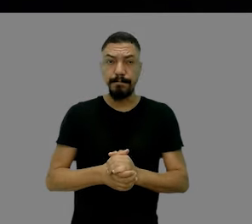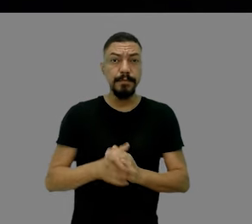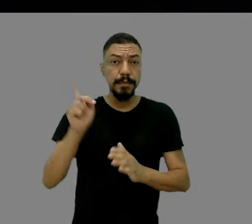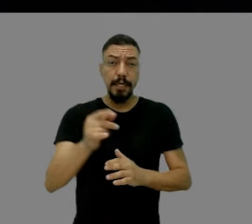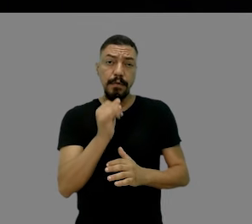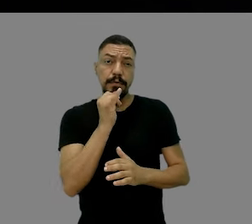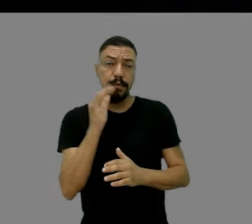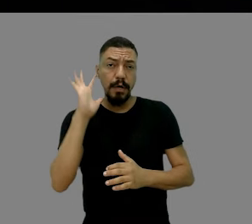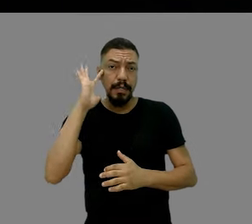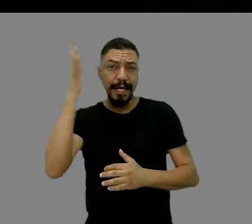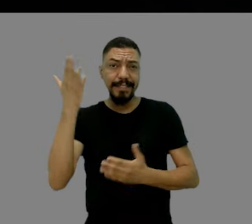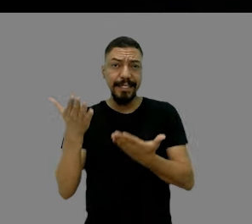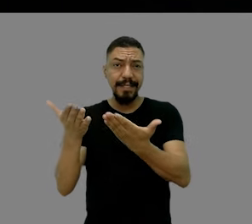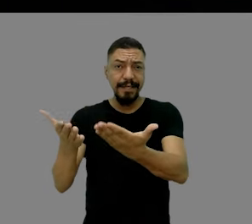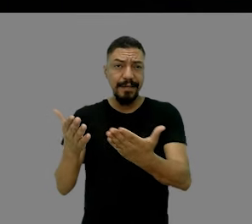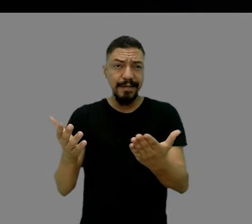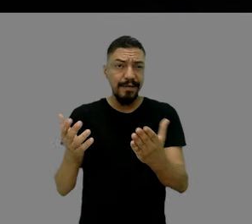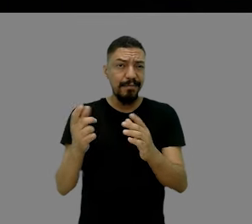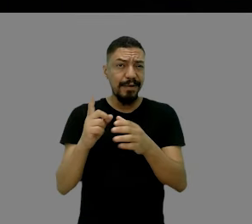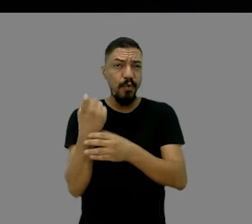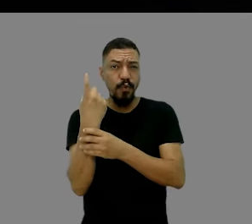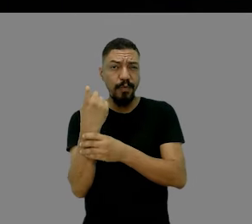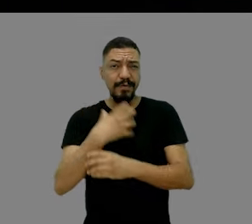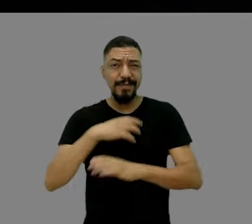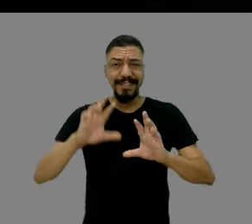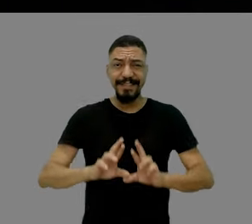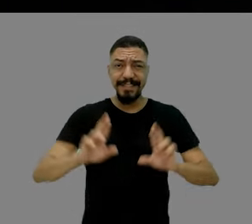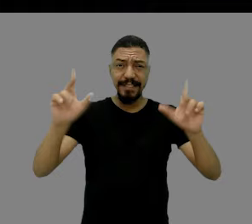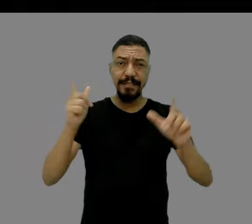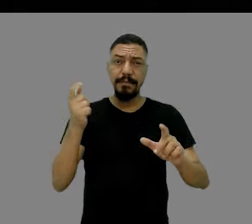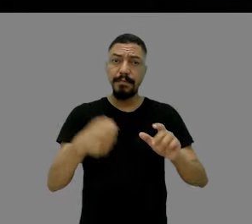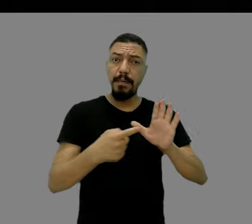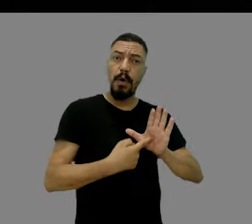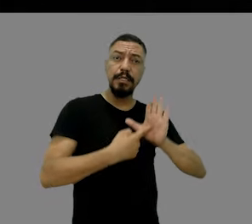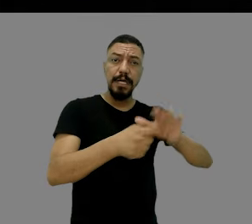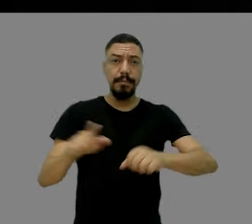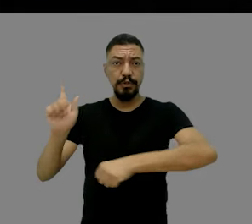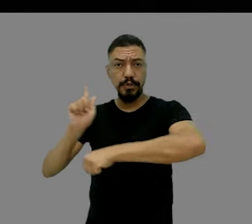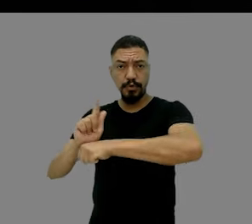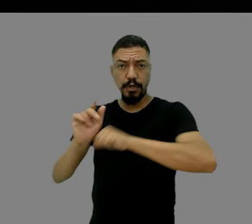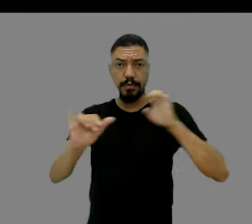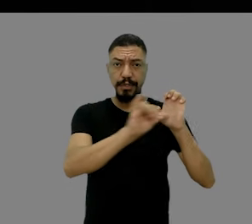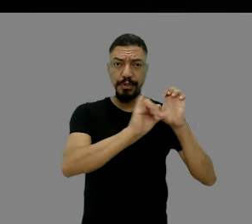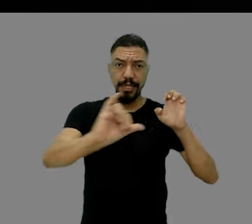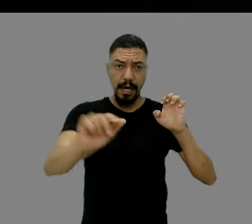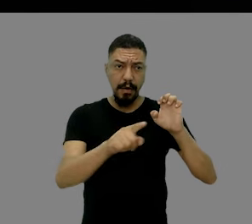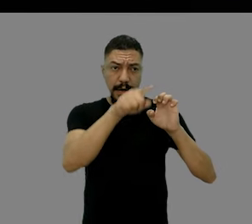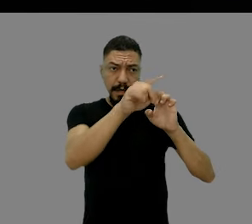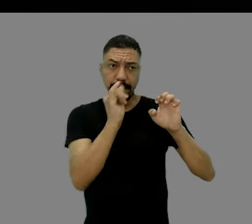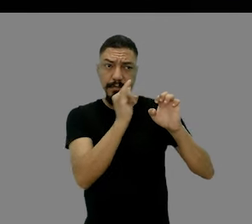para a sua gestora do edital, para o seu gestor do edital, e vai falar, olha, essa é a realidade do meu projeto, e eu